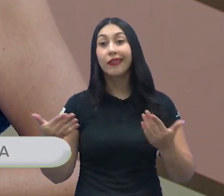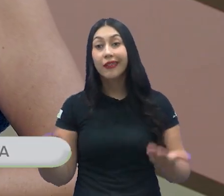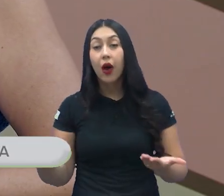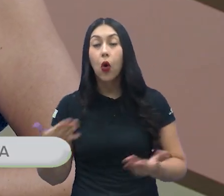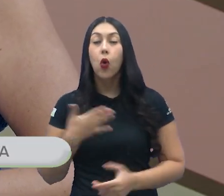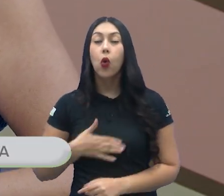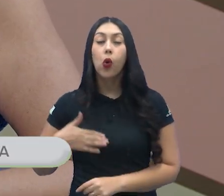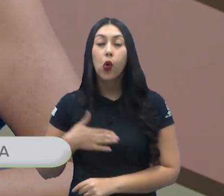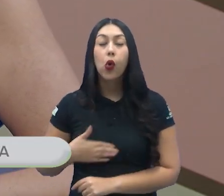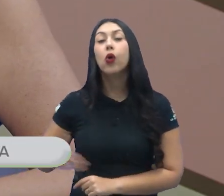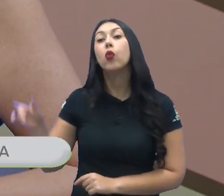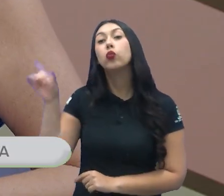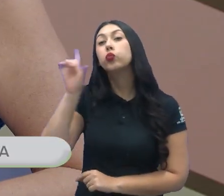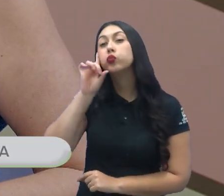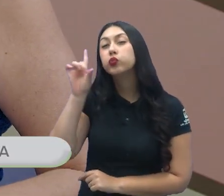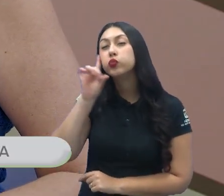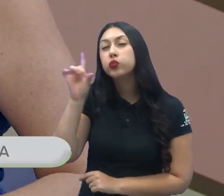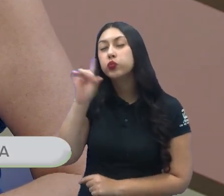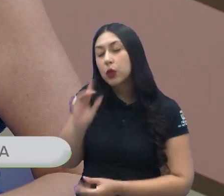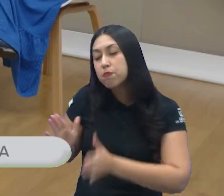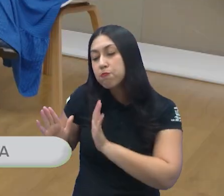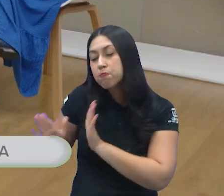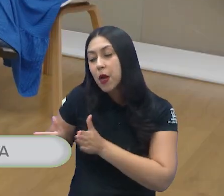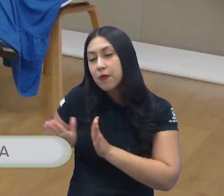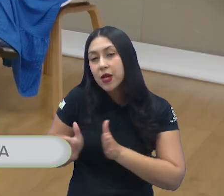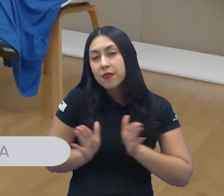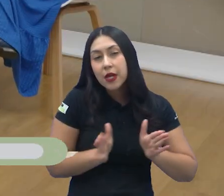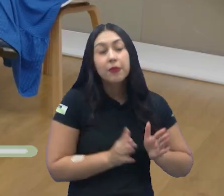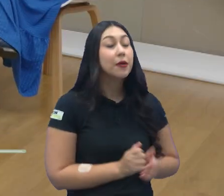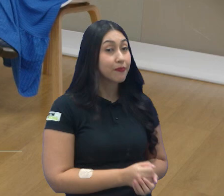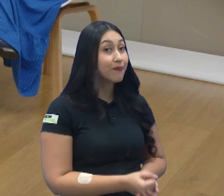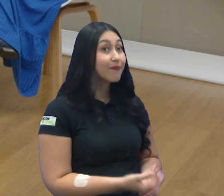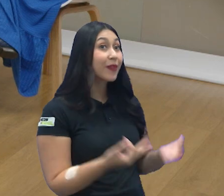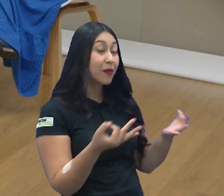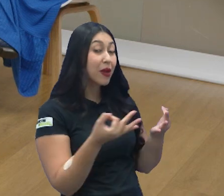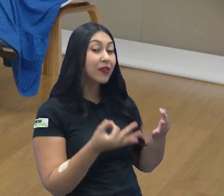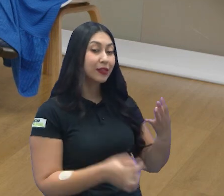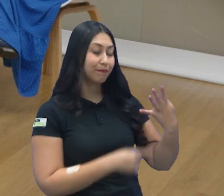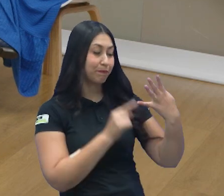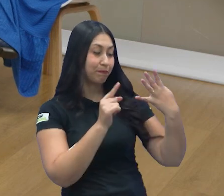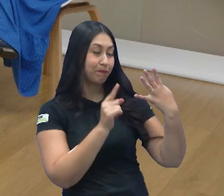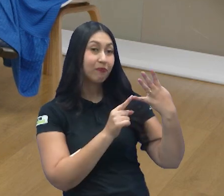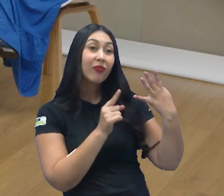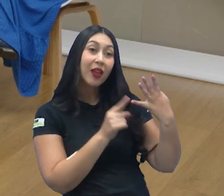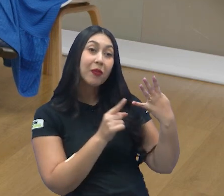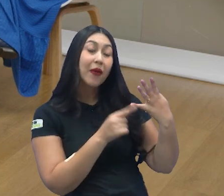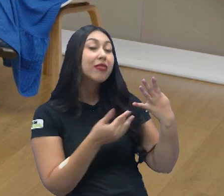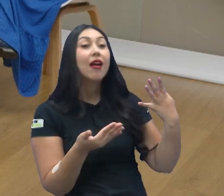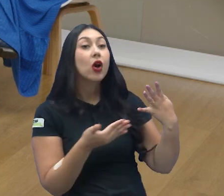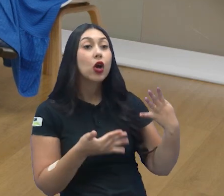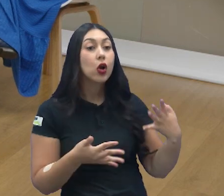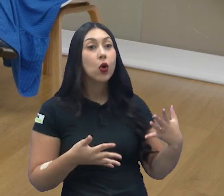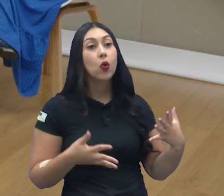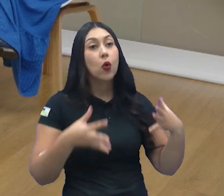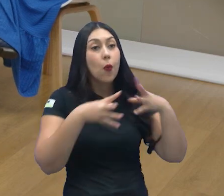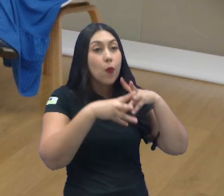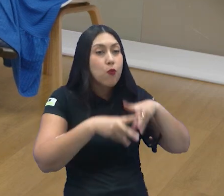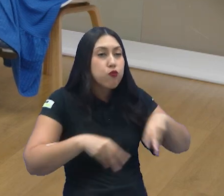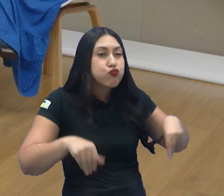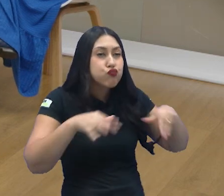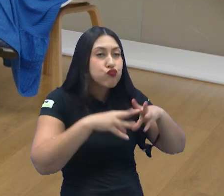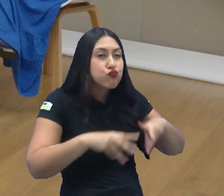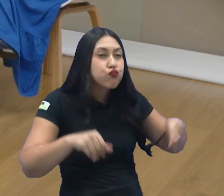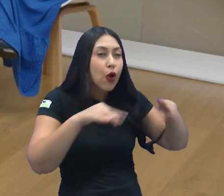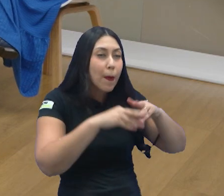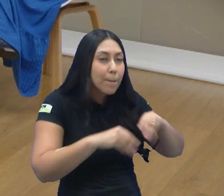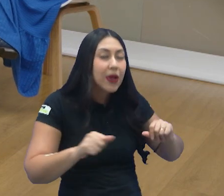rotina, de processos. Ai, perfeito. E por fim, não menos importante, vamos falar agora dos melancólicos, né?